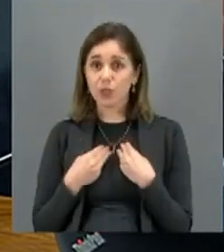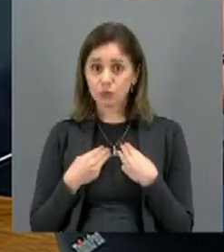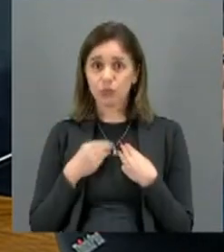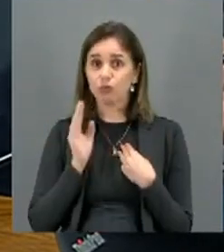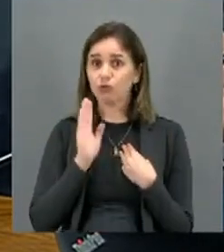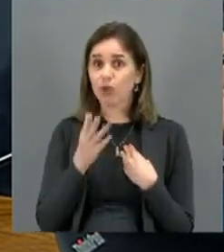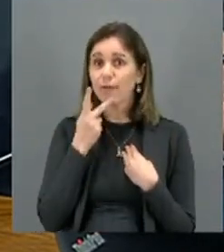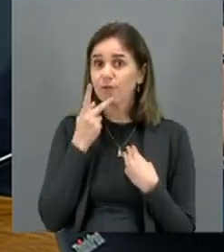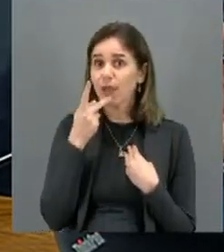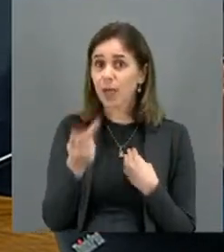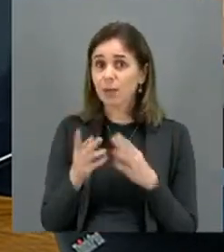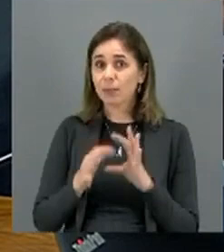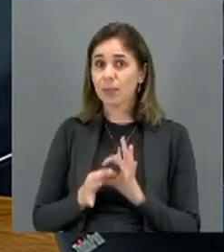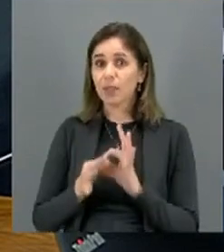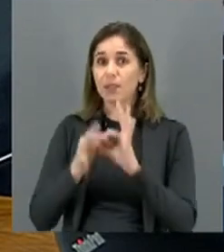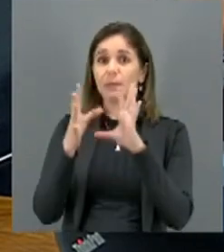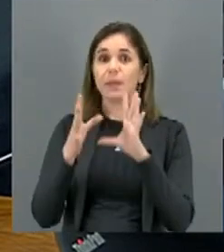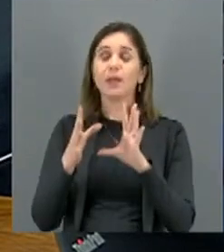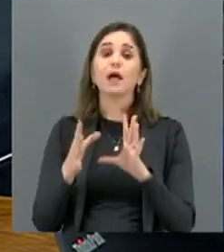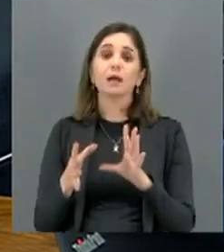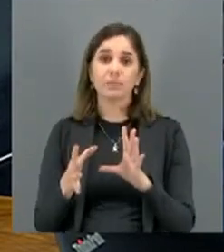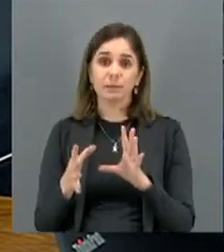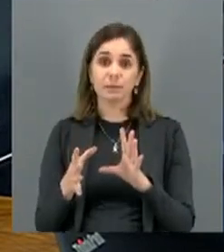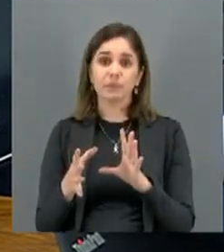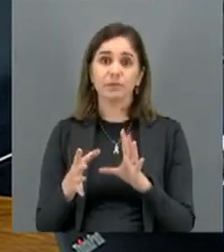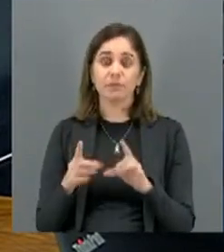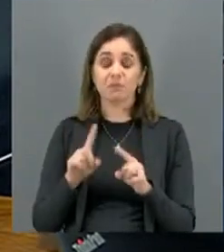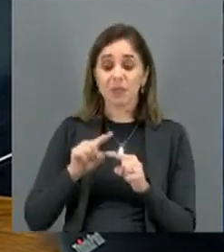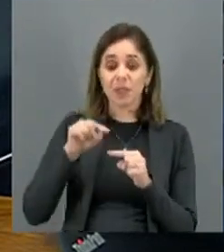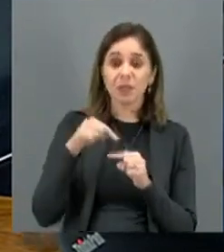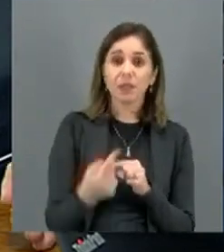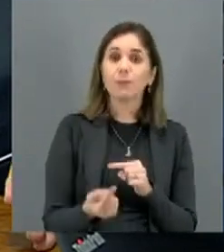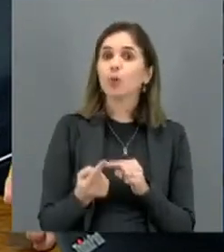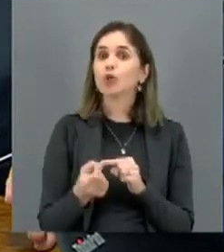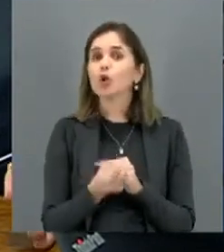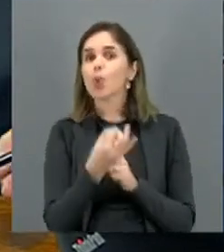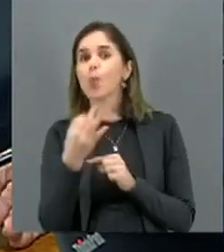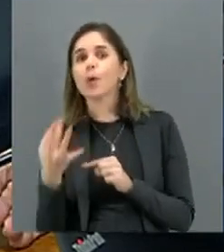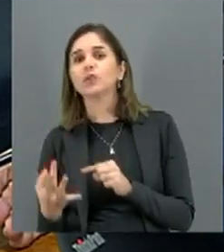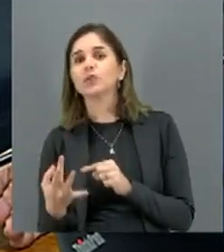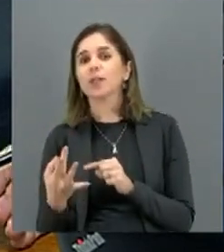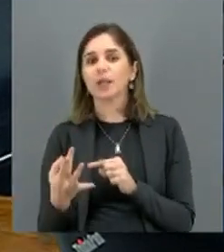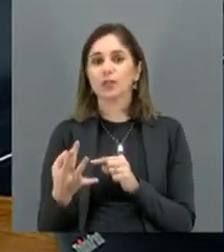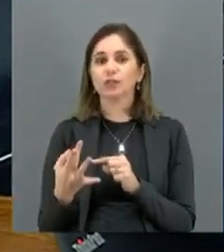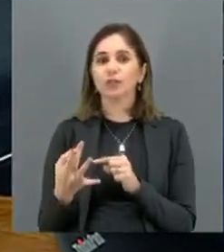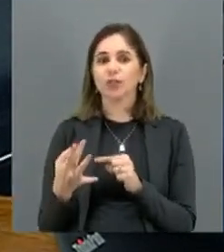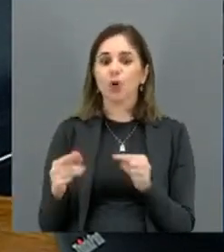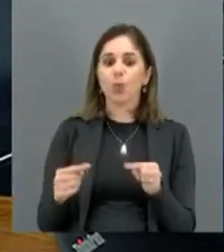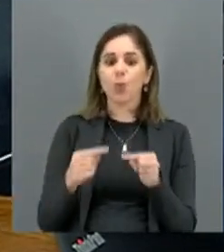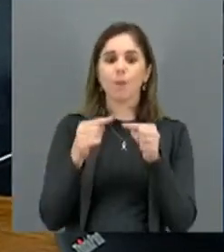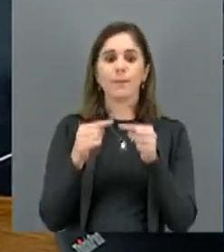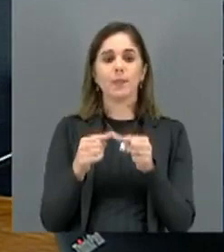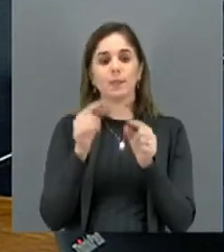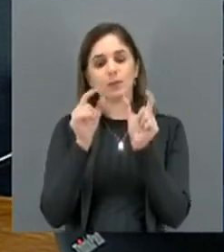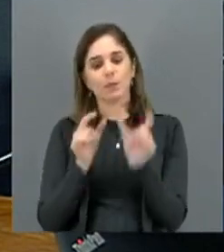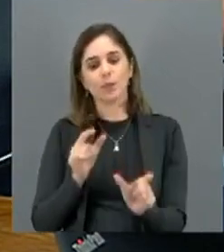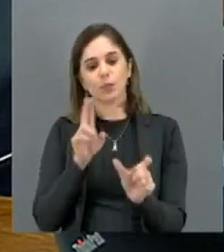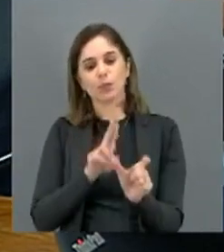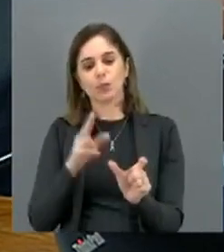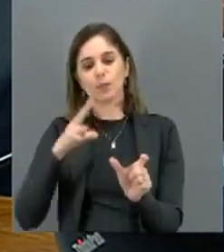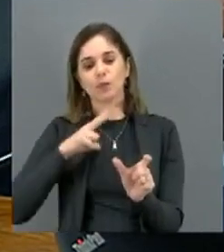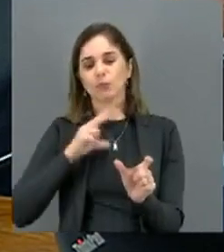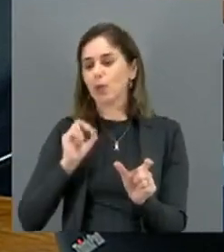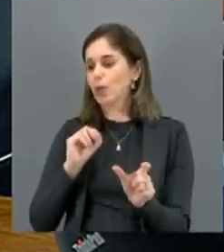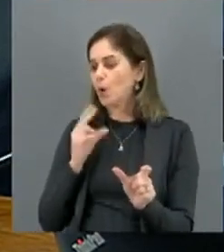à descriminalização e em seguida a quantidade que deveria distinguir quem porta e quem trafica.